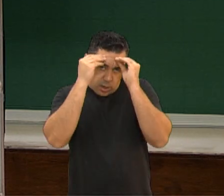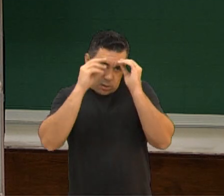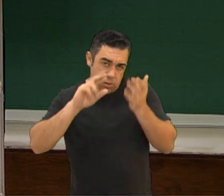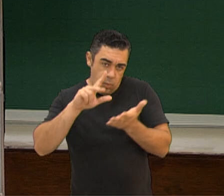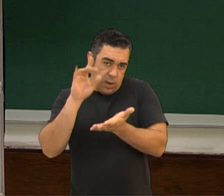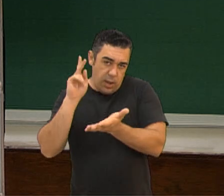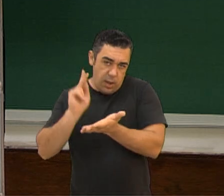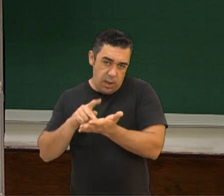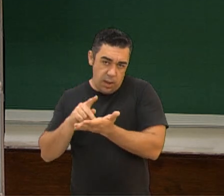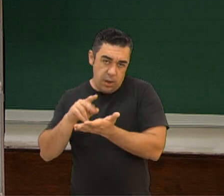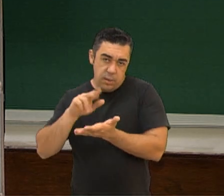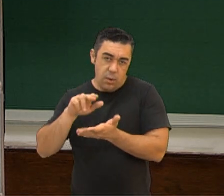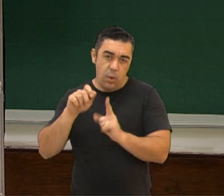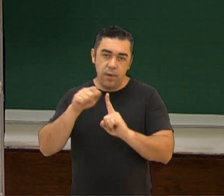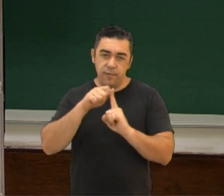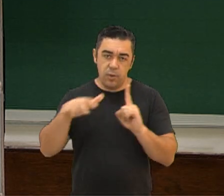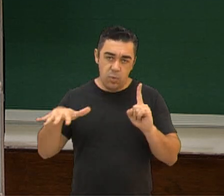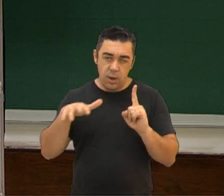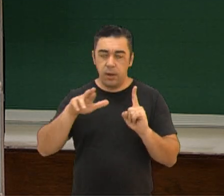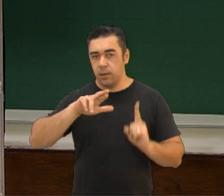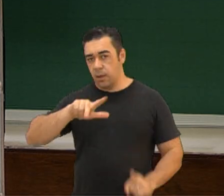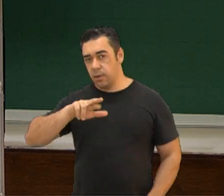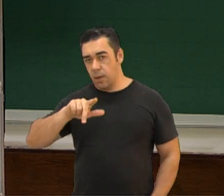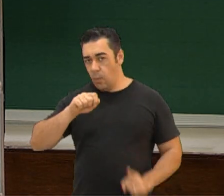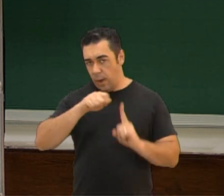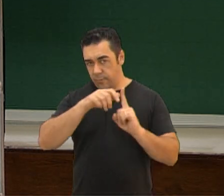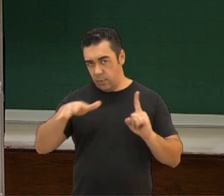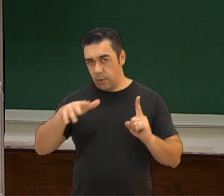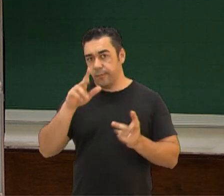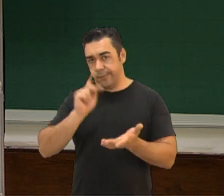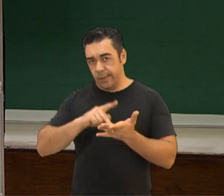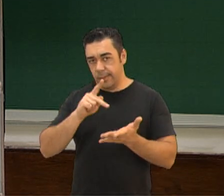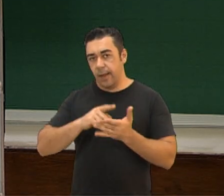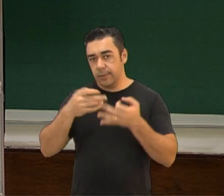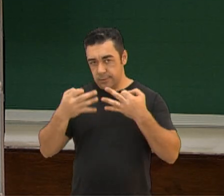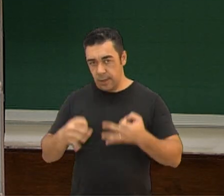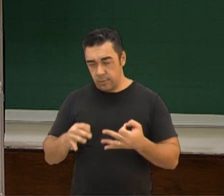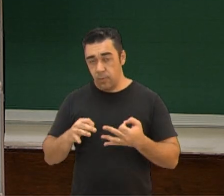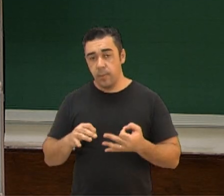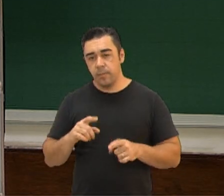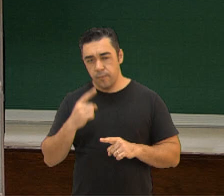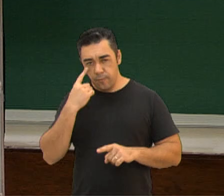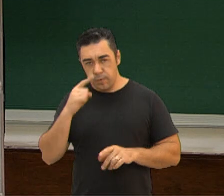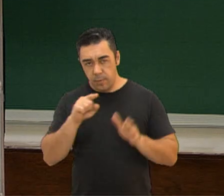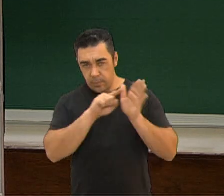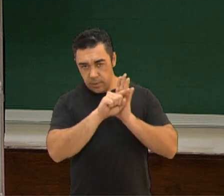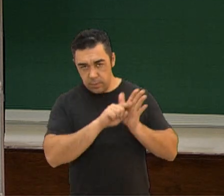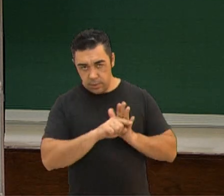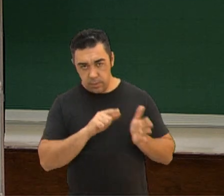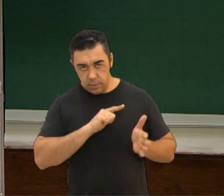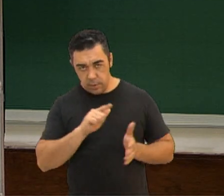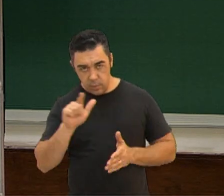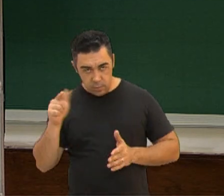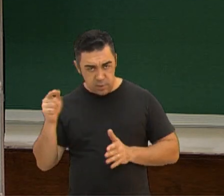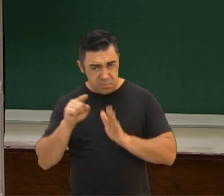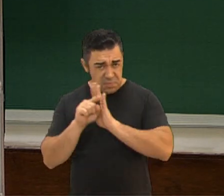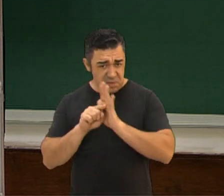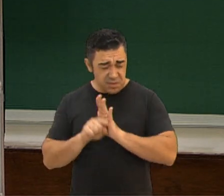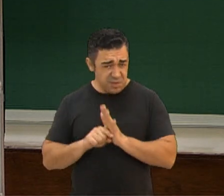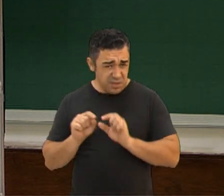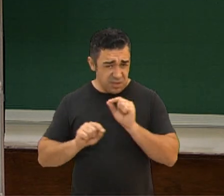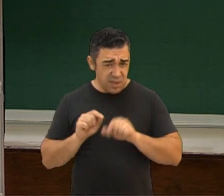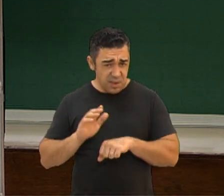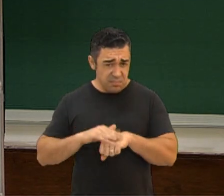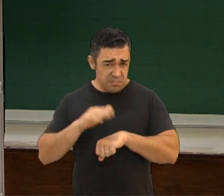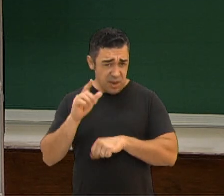e não figurado, e daí não seria uma figura de linguagem. Verdade, você está correto. Vamos pesquisar? Será que existe alguma pesquisa mostrando quem que